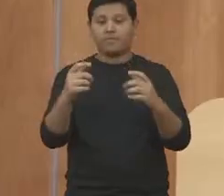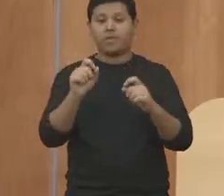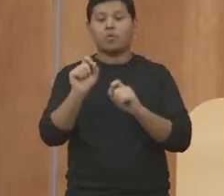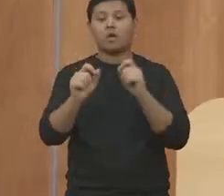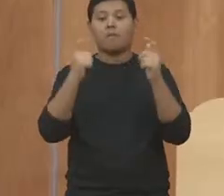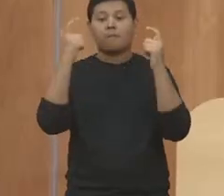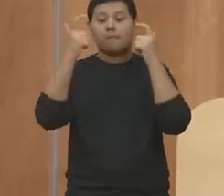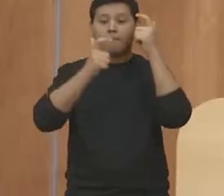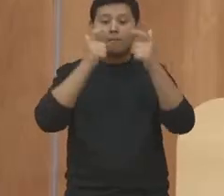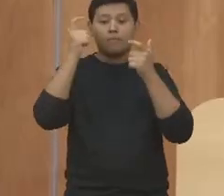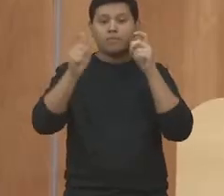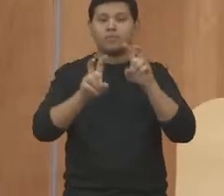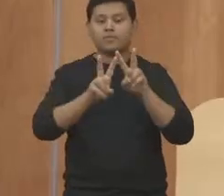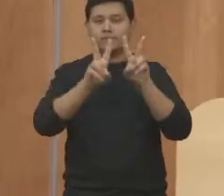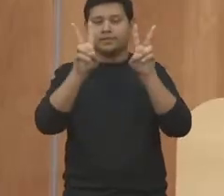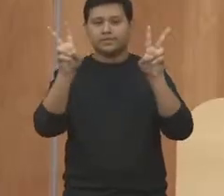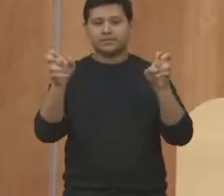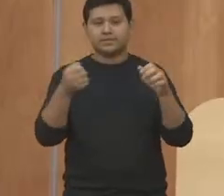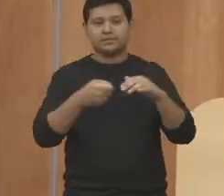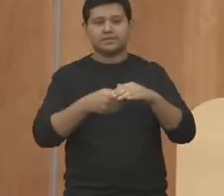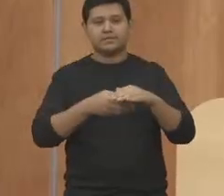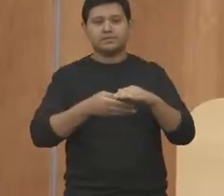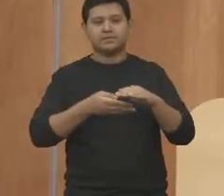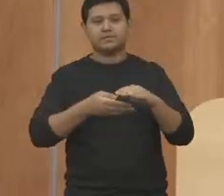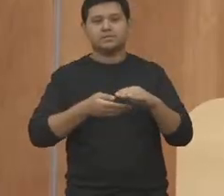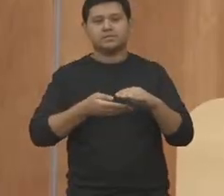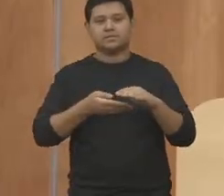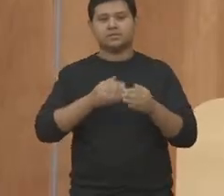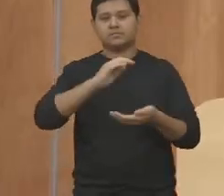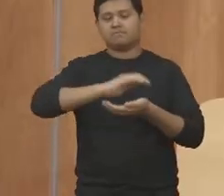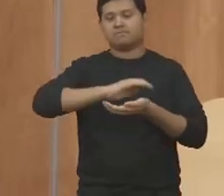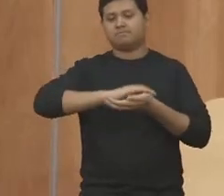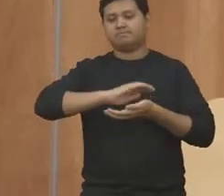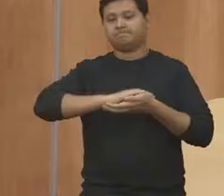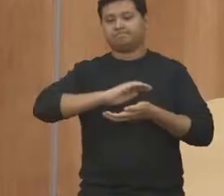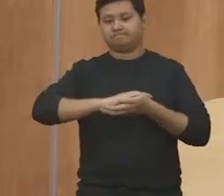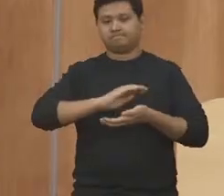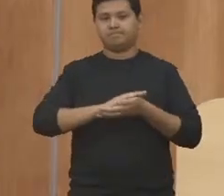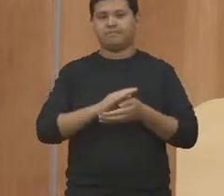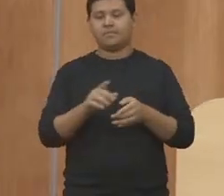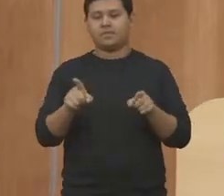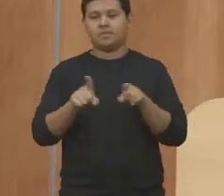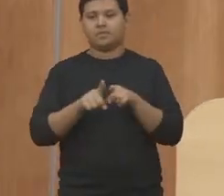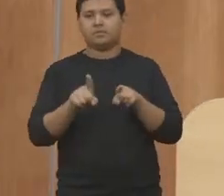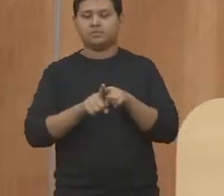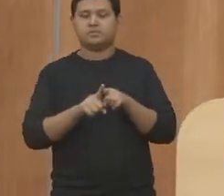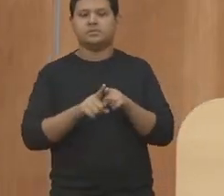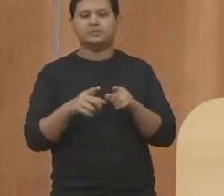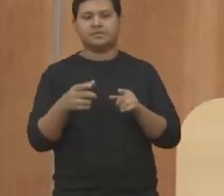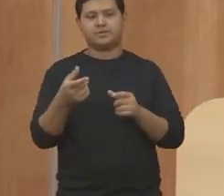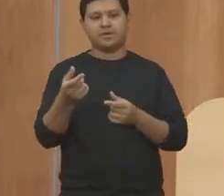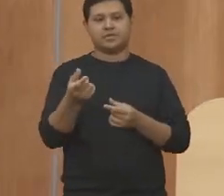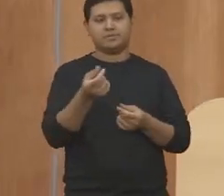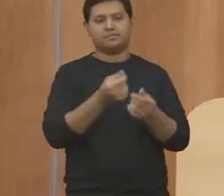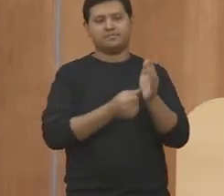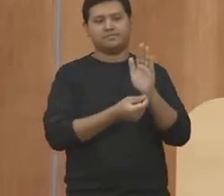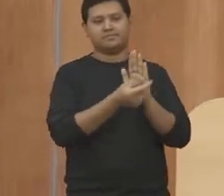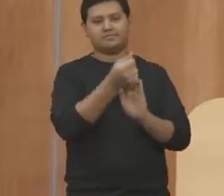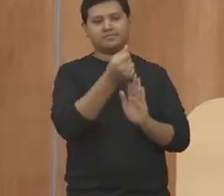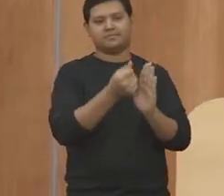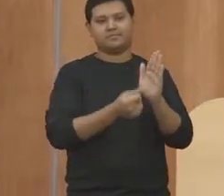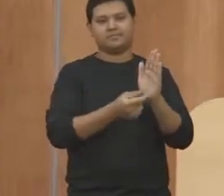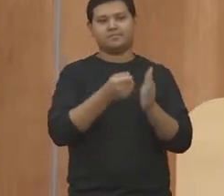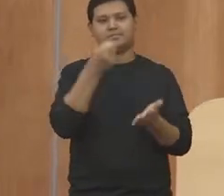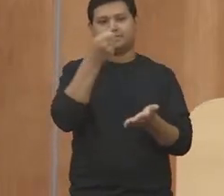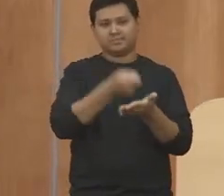é a poupança líquida do município, que é aquele fator despesa corrente sobre receita corrente. Hoje, se